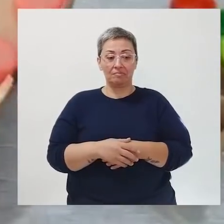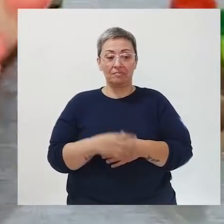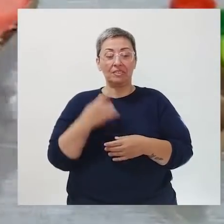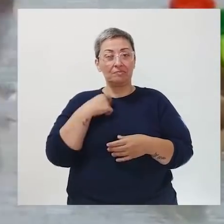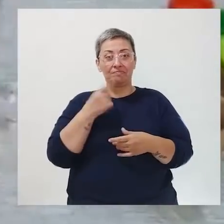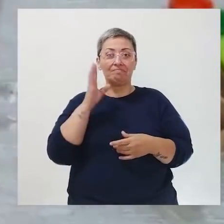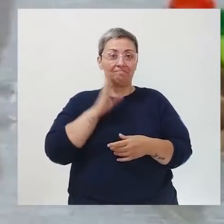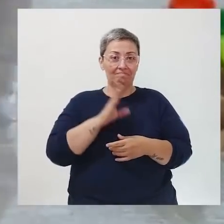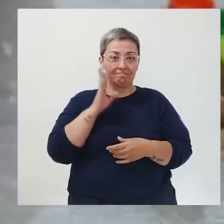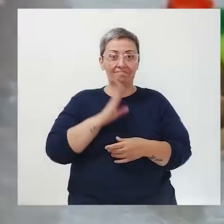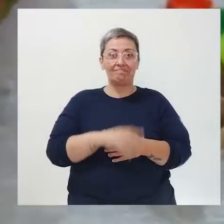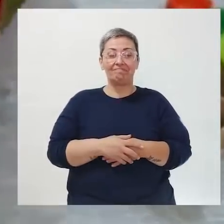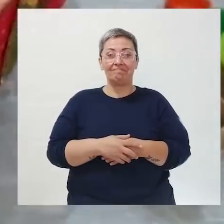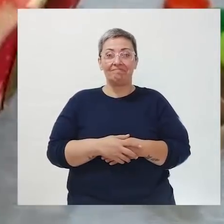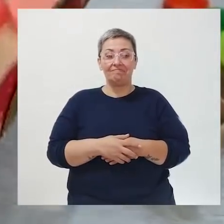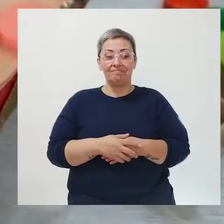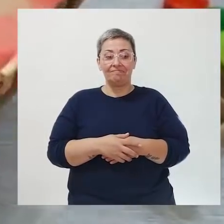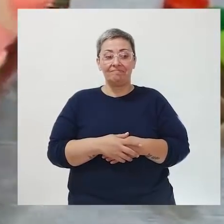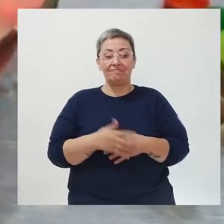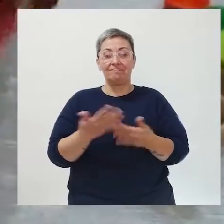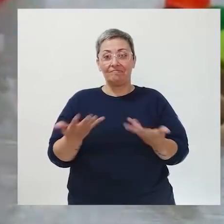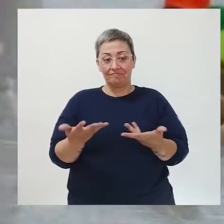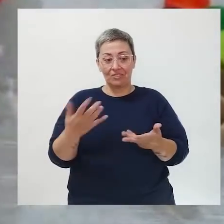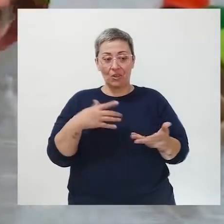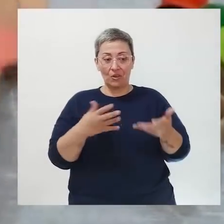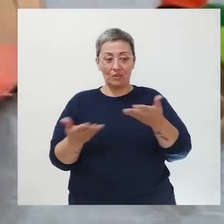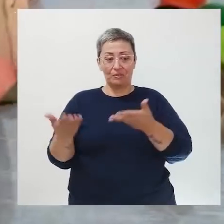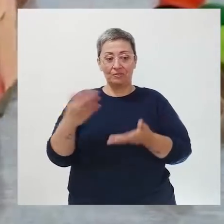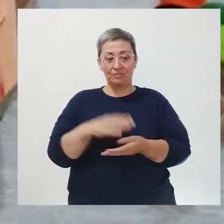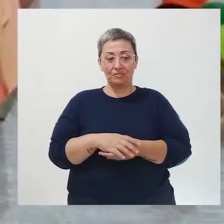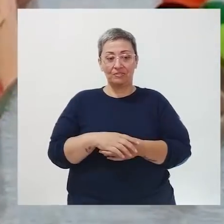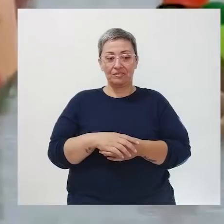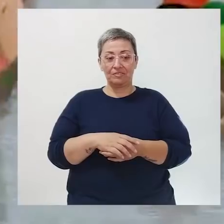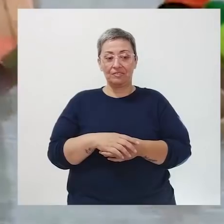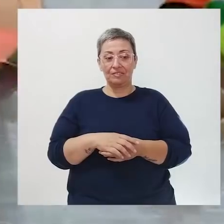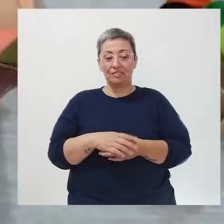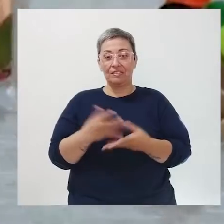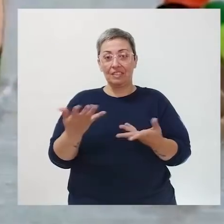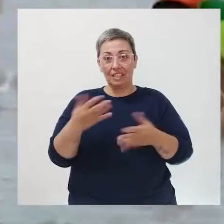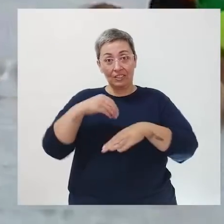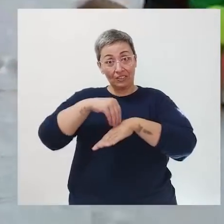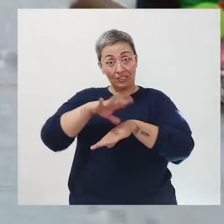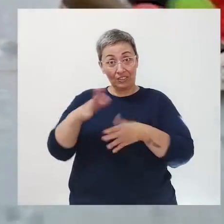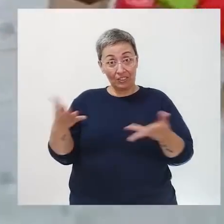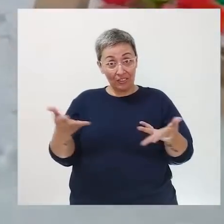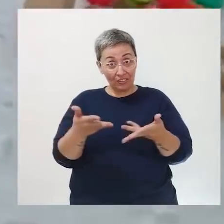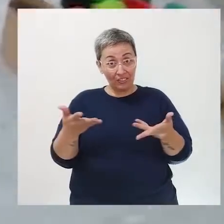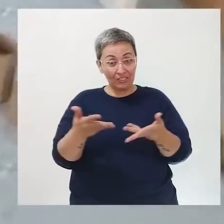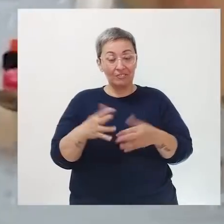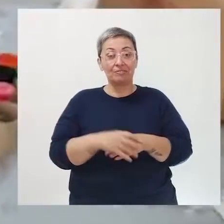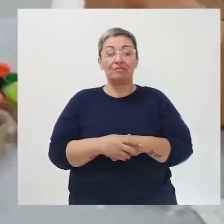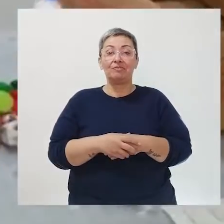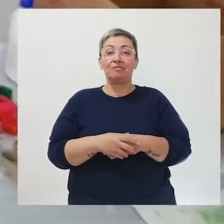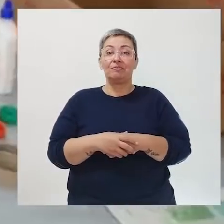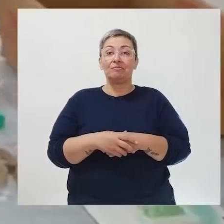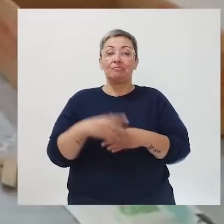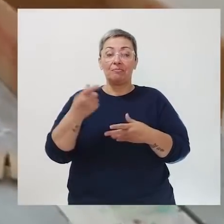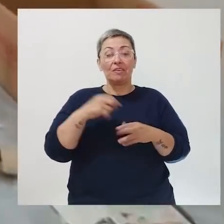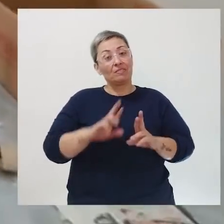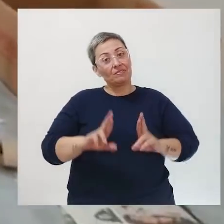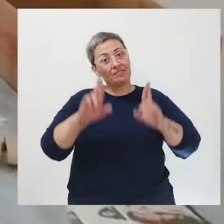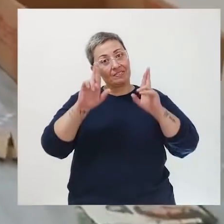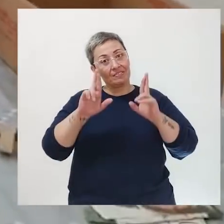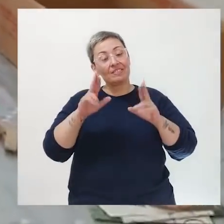lá. Fica muito legal. Então daí, ó, tá bom? Então a dica de hoje era